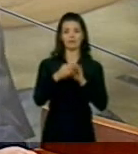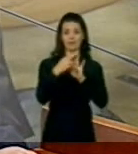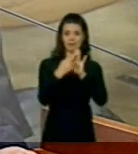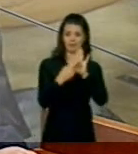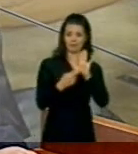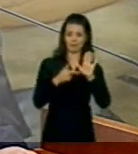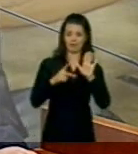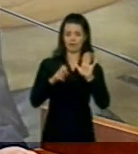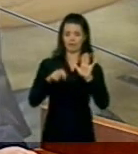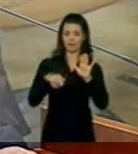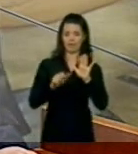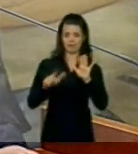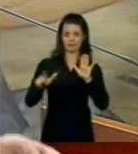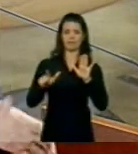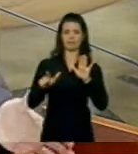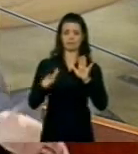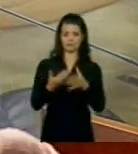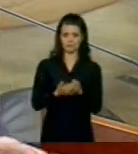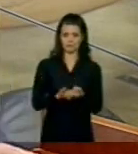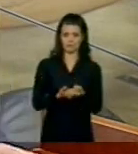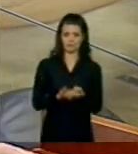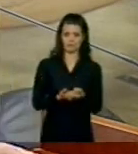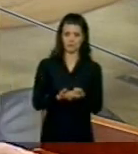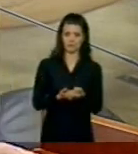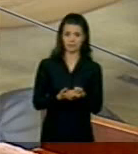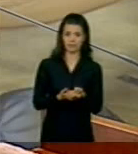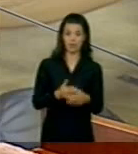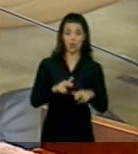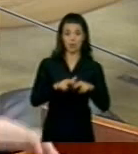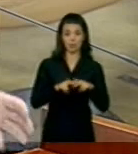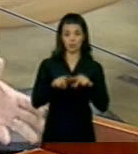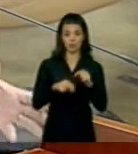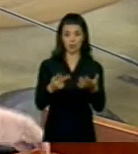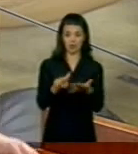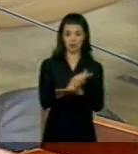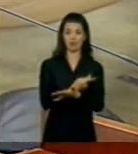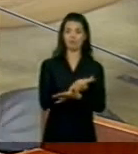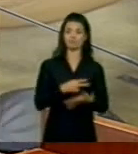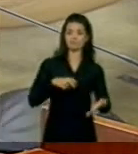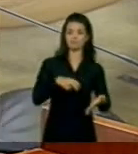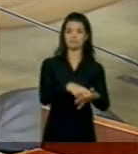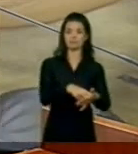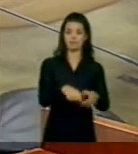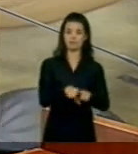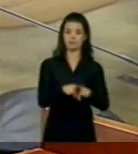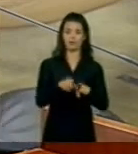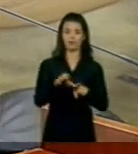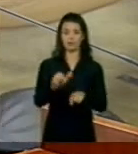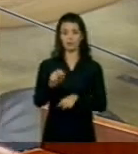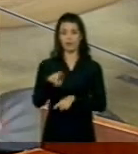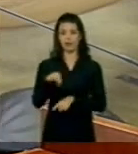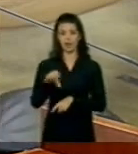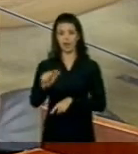penais. Não é sem razão que a circunstância agravante da pena e causas específicas de seu